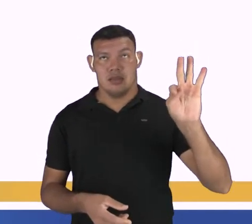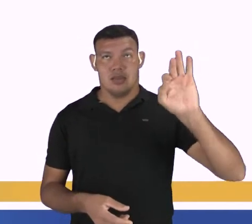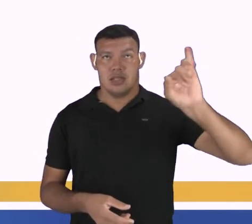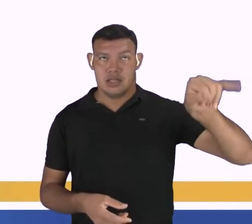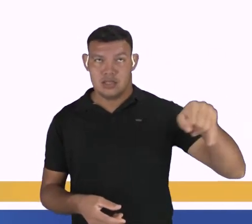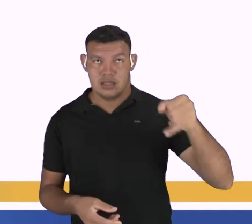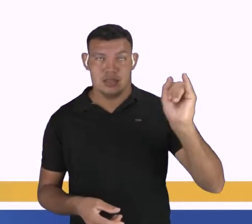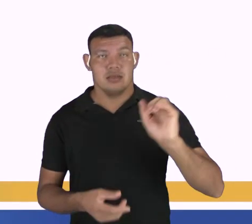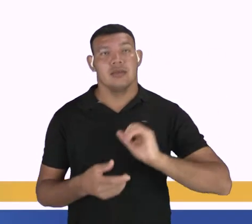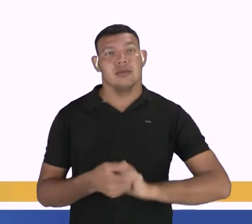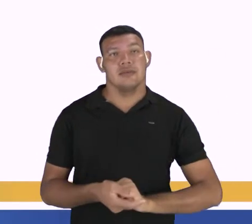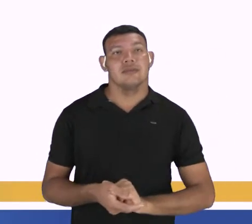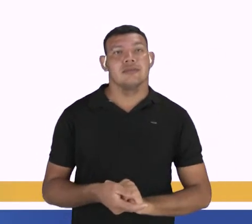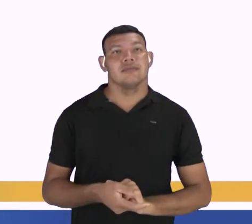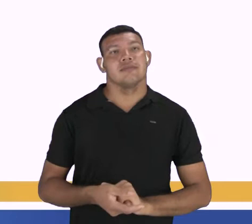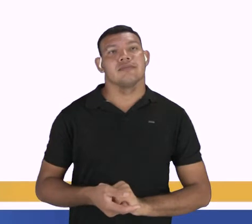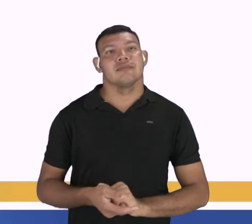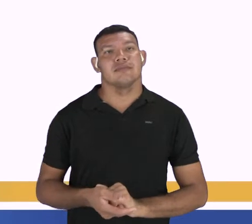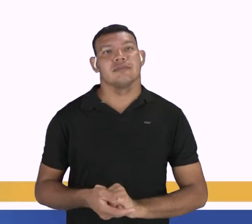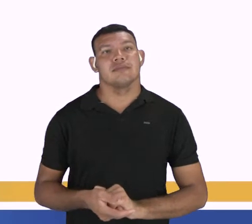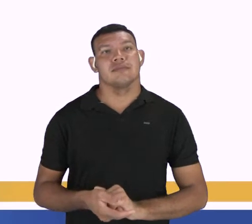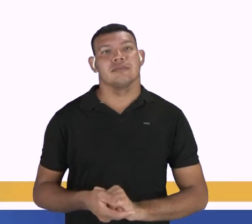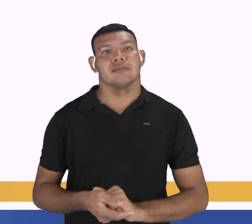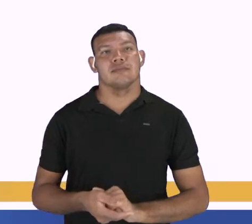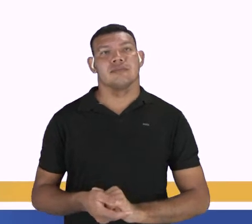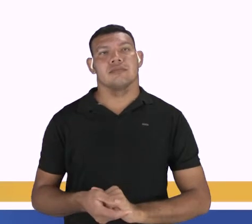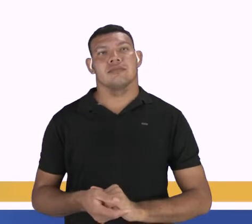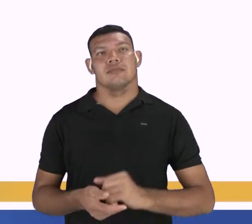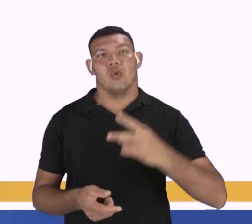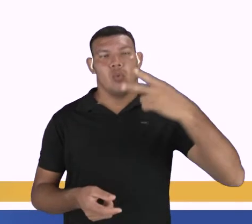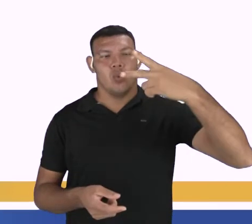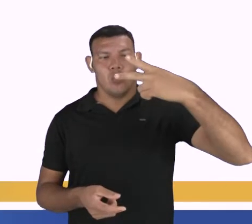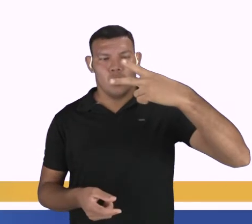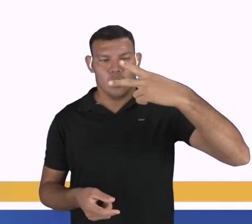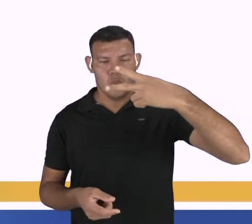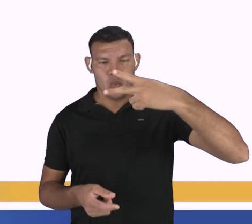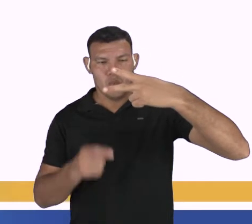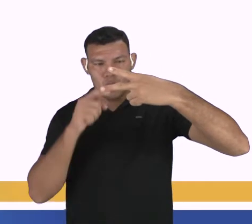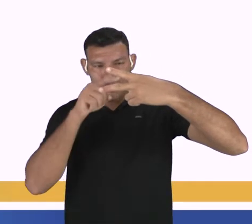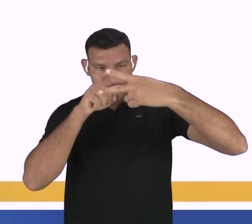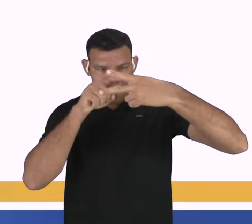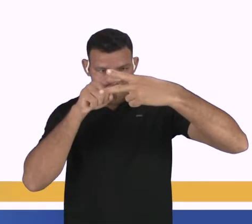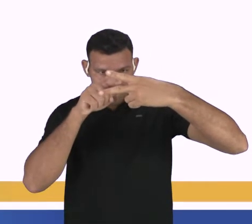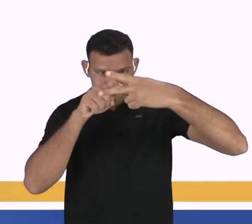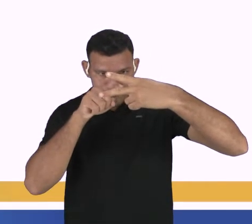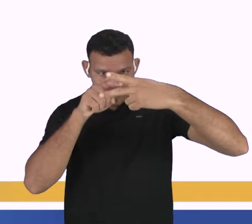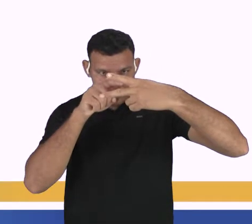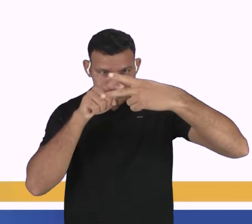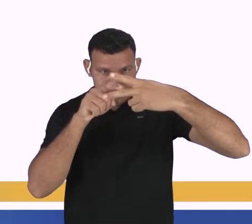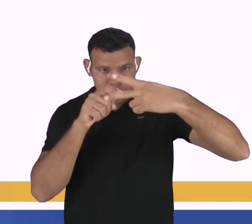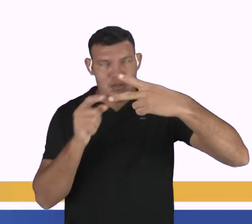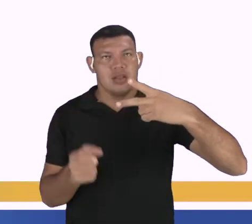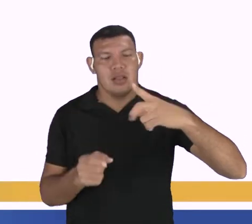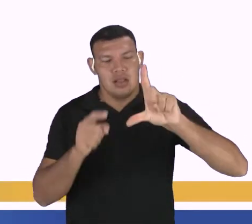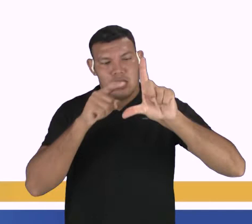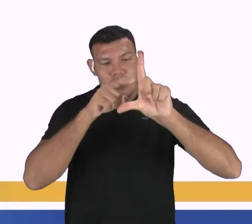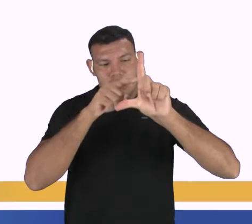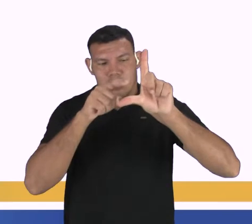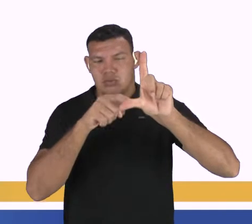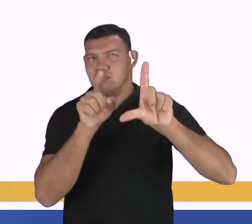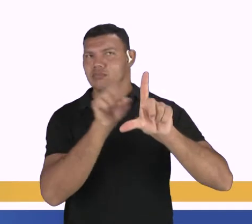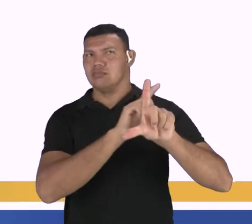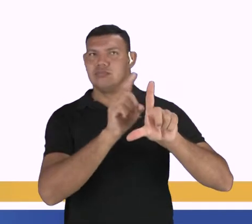menor que 90, porque o segmento TE, não atinge, né, ali uma